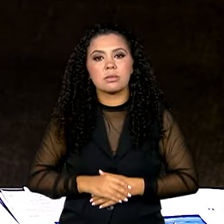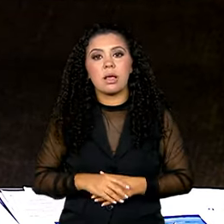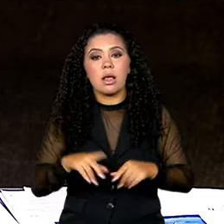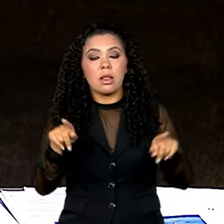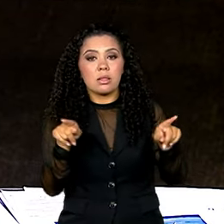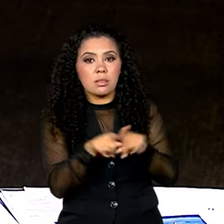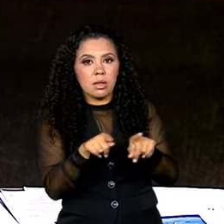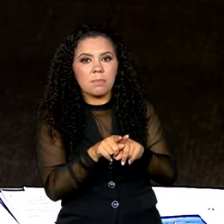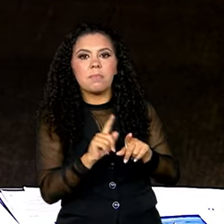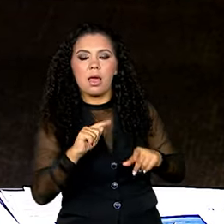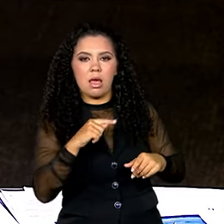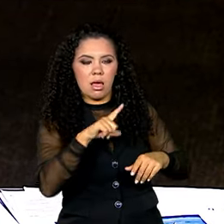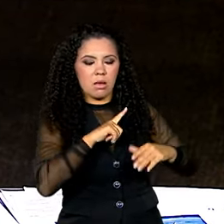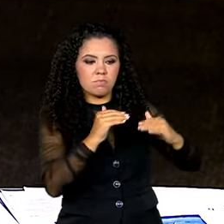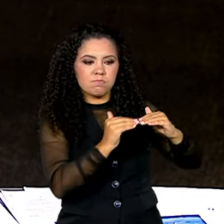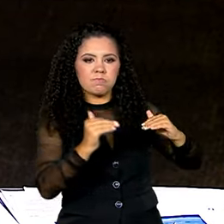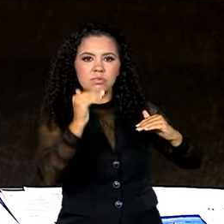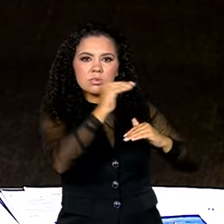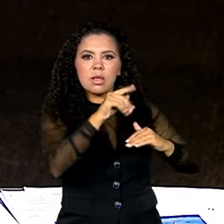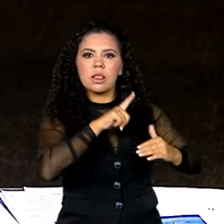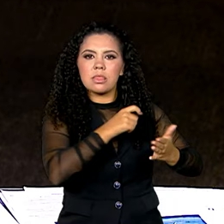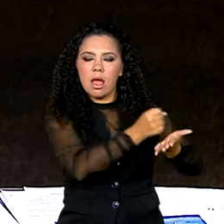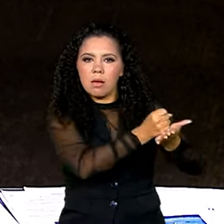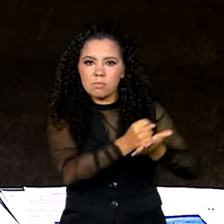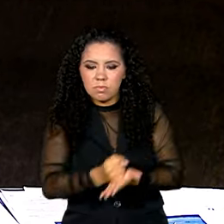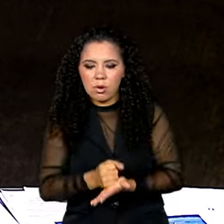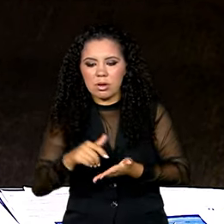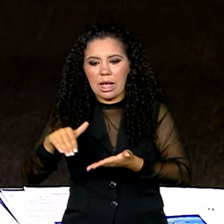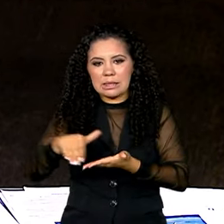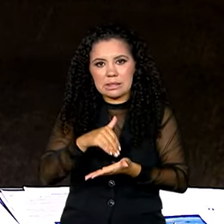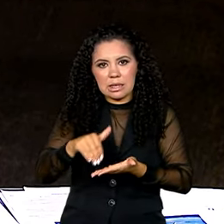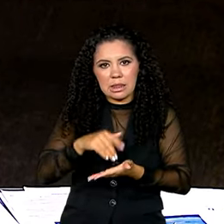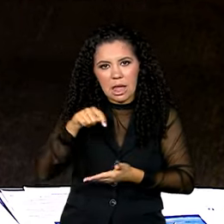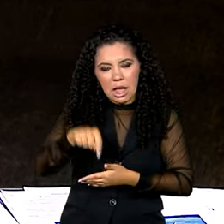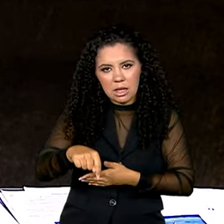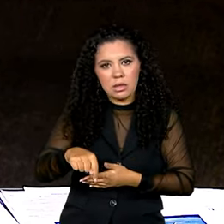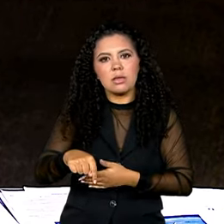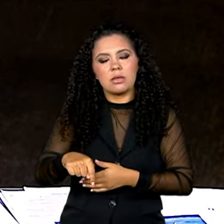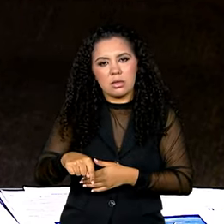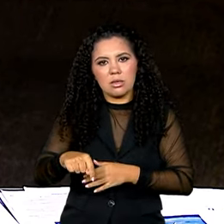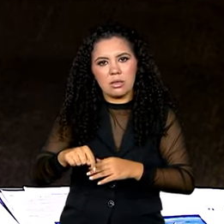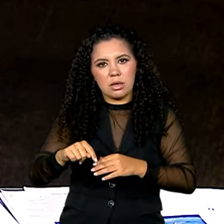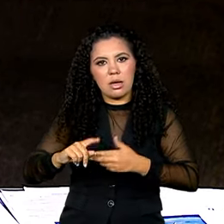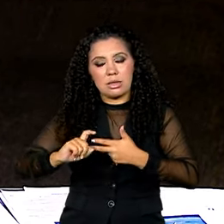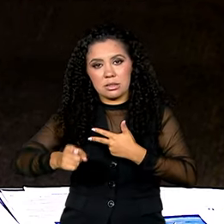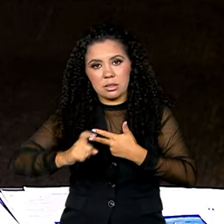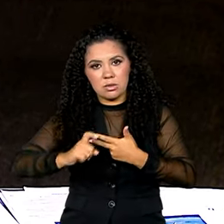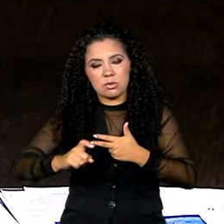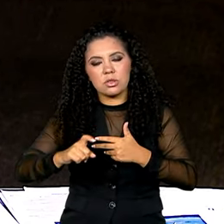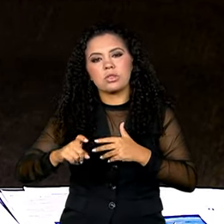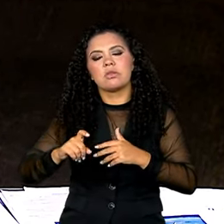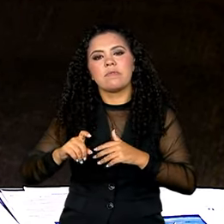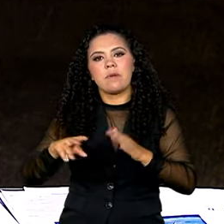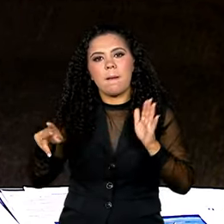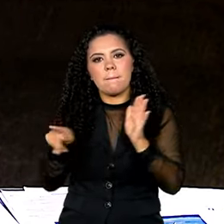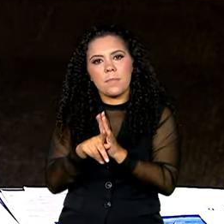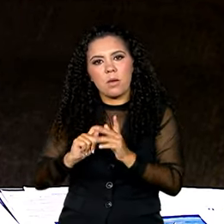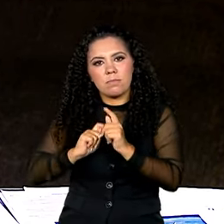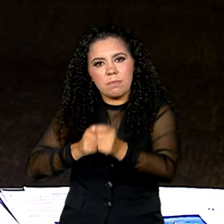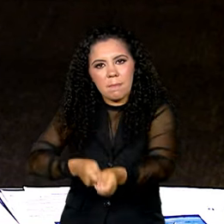superintendência atua em parceria com a Secretaria Estadual, a Secretaria Executiva Estadual da Pesca, aí no